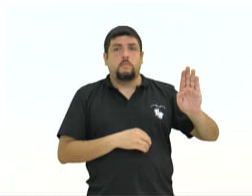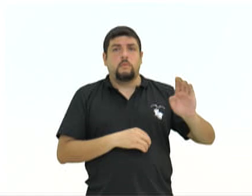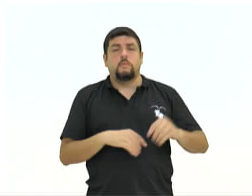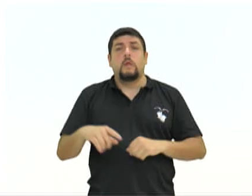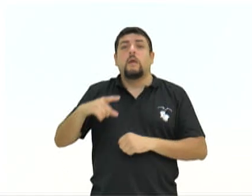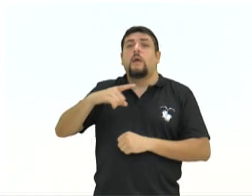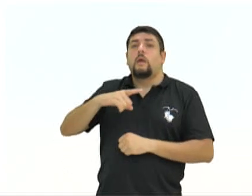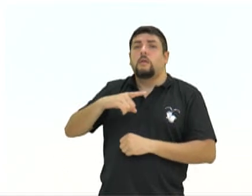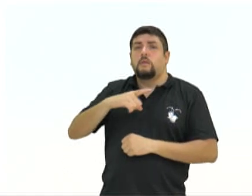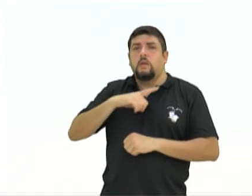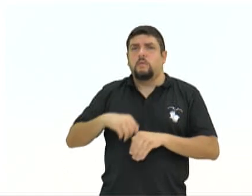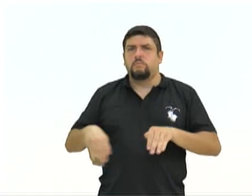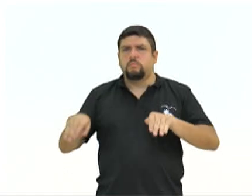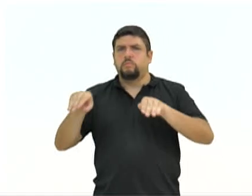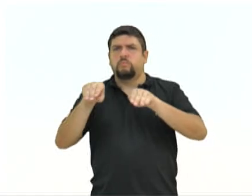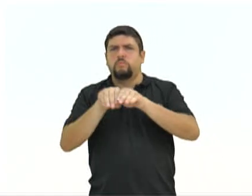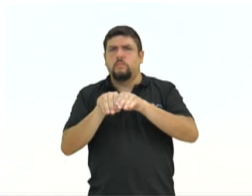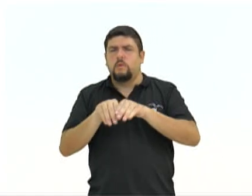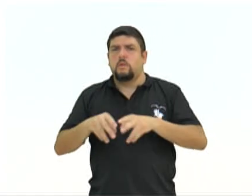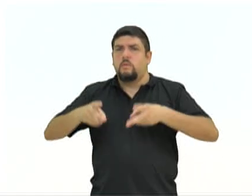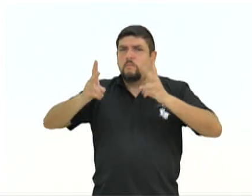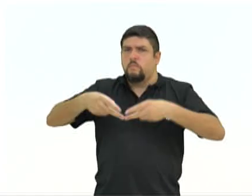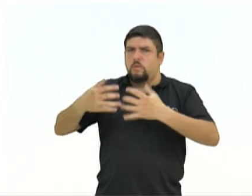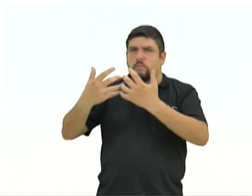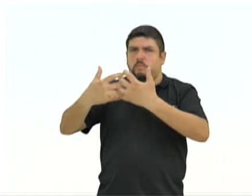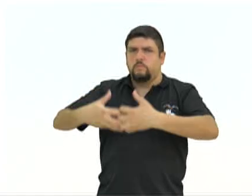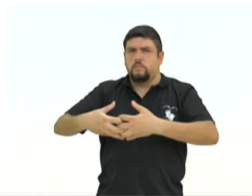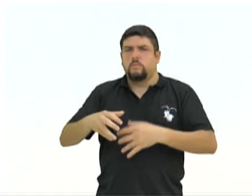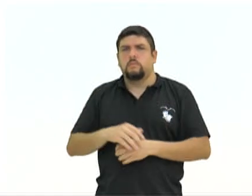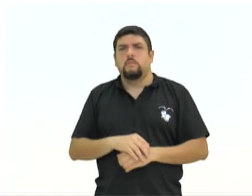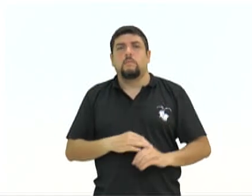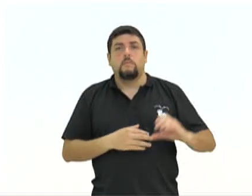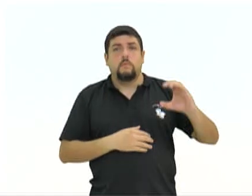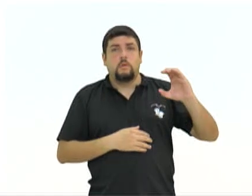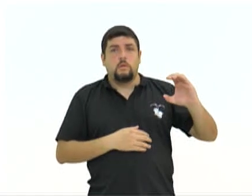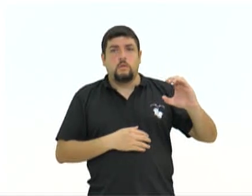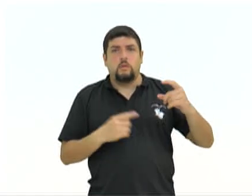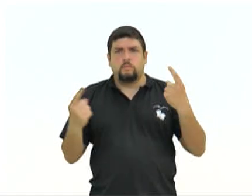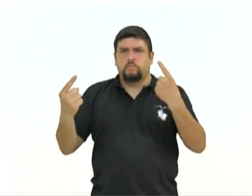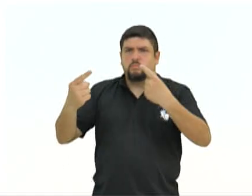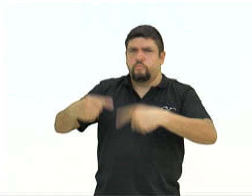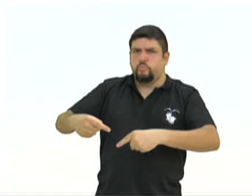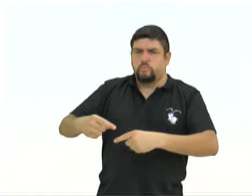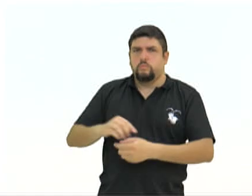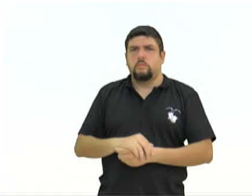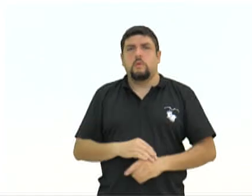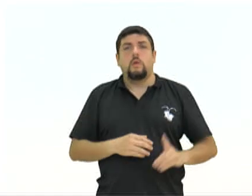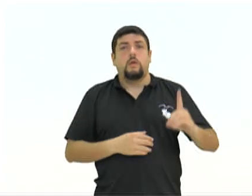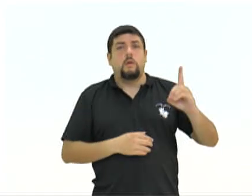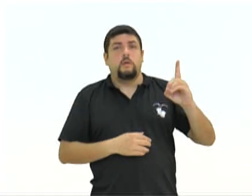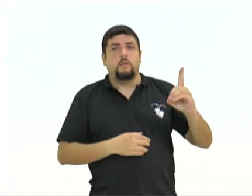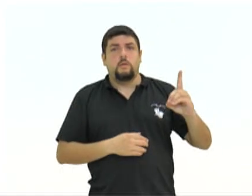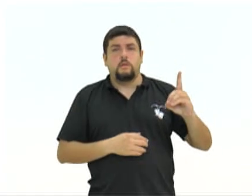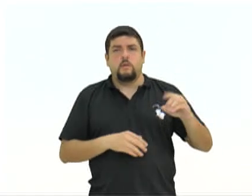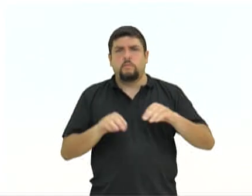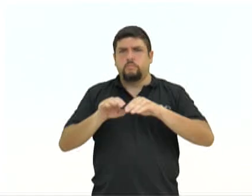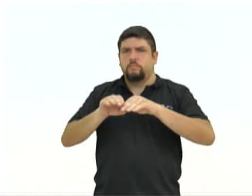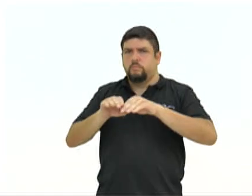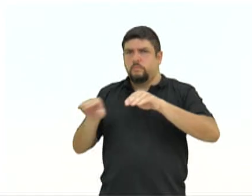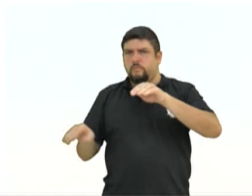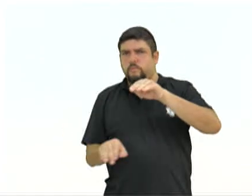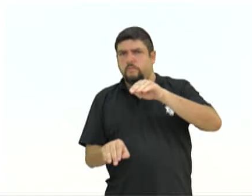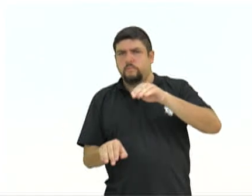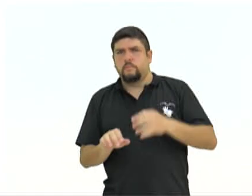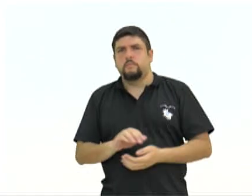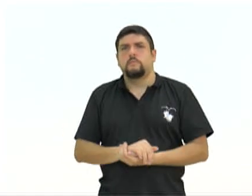os mesmos atributos e a mesma funcionalidade, C, adversário, oponente, ou D, inferior,